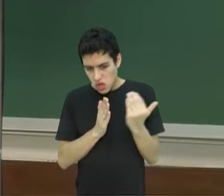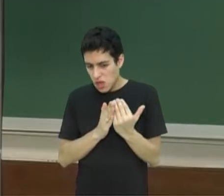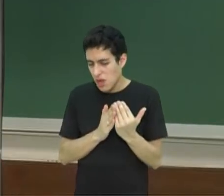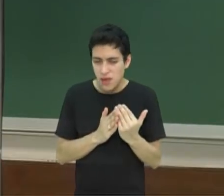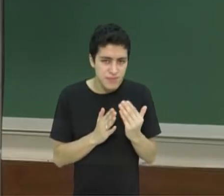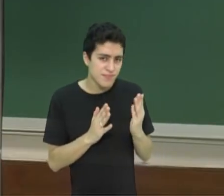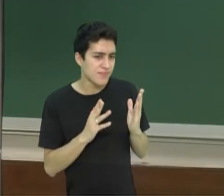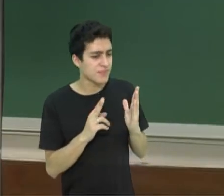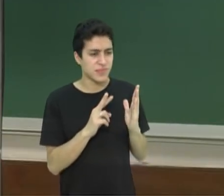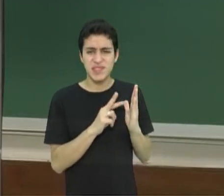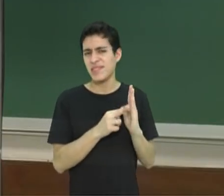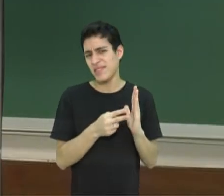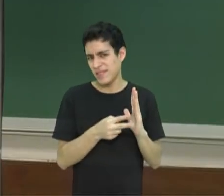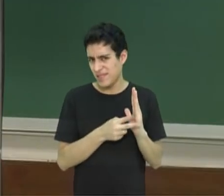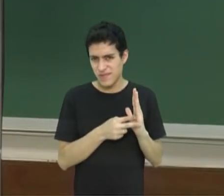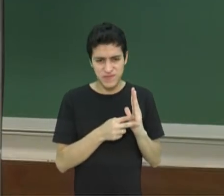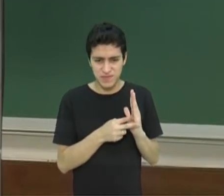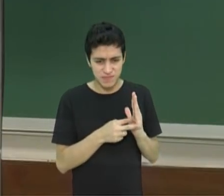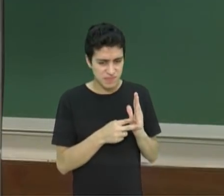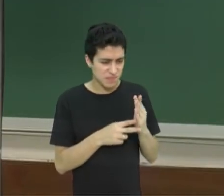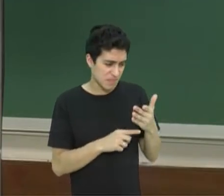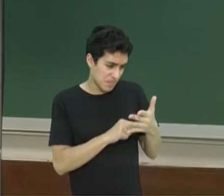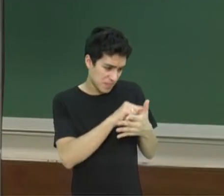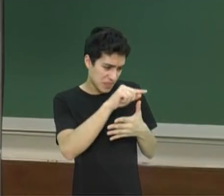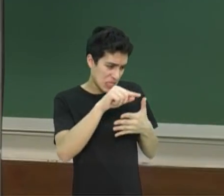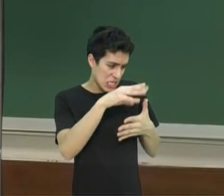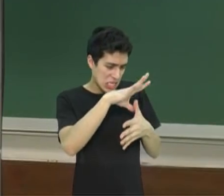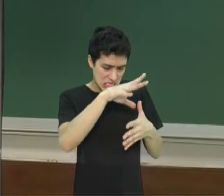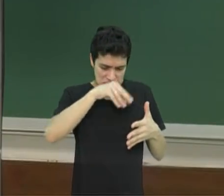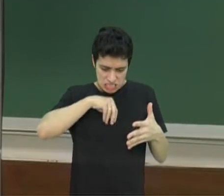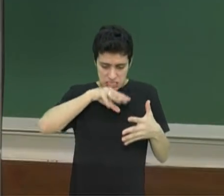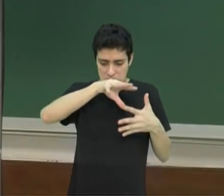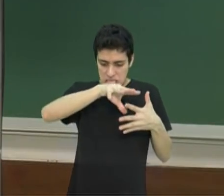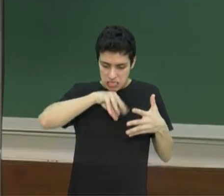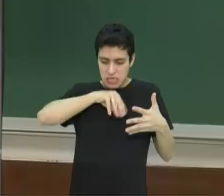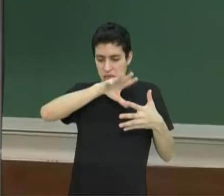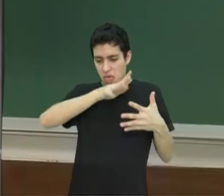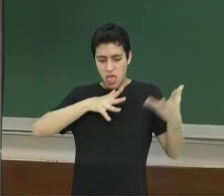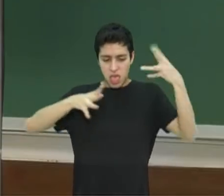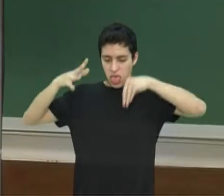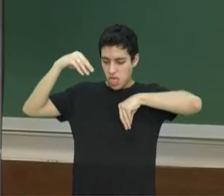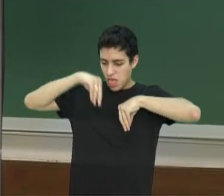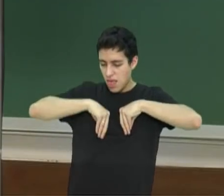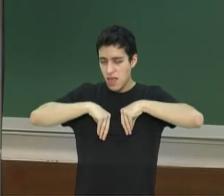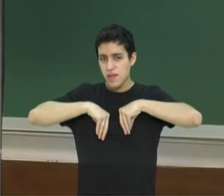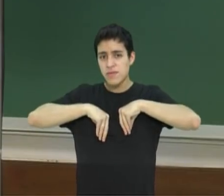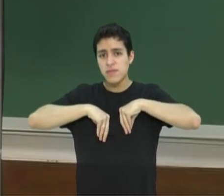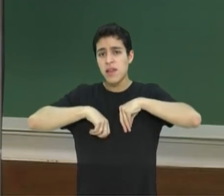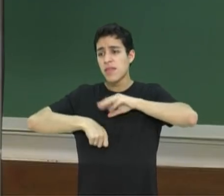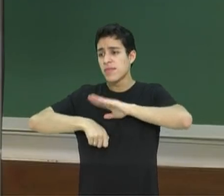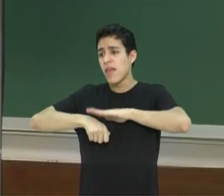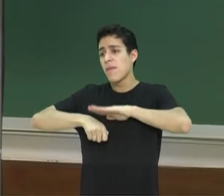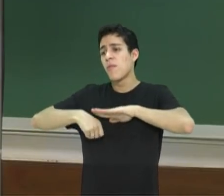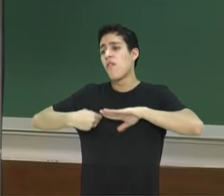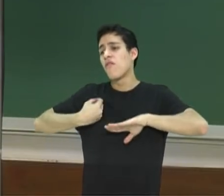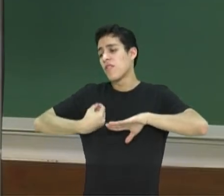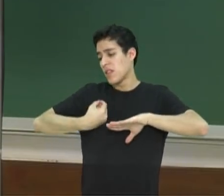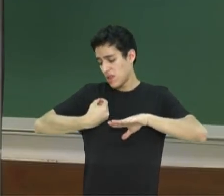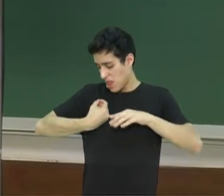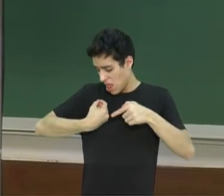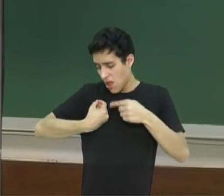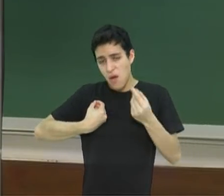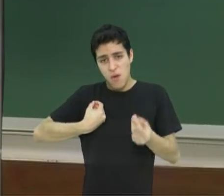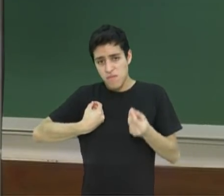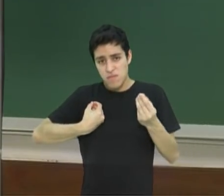querendo tratar de todas essas dicas que você recebe, não vai te sobrar tempo para viver. Você não vai ter tempo nem